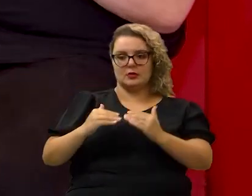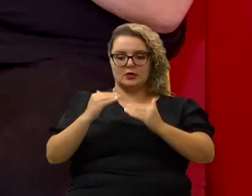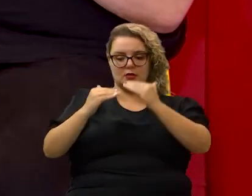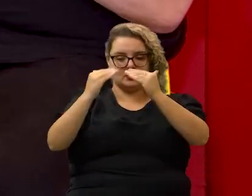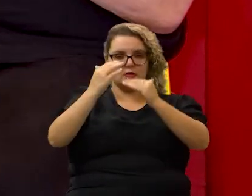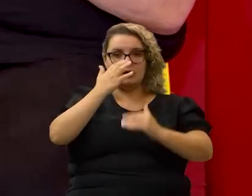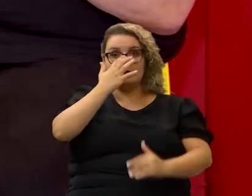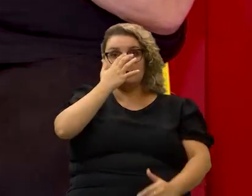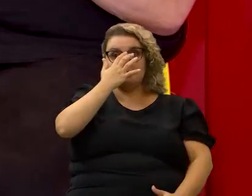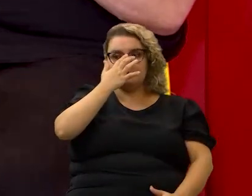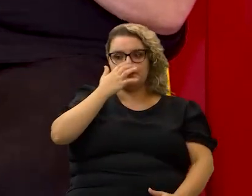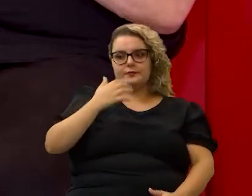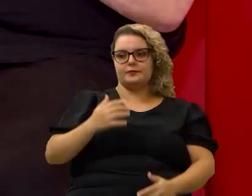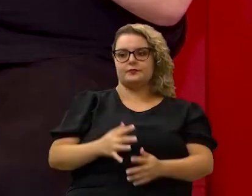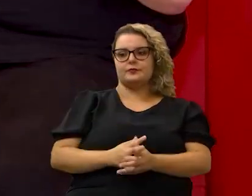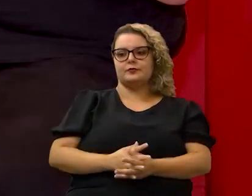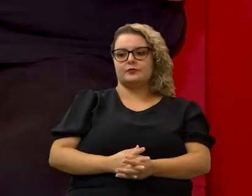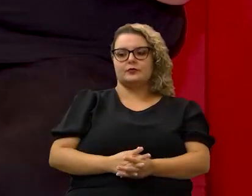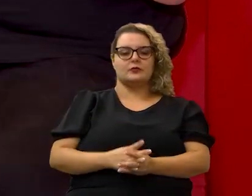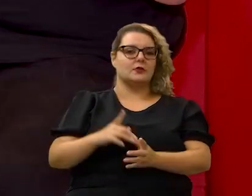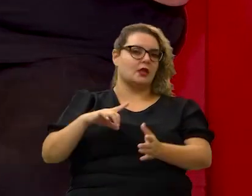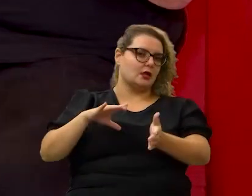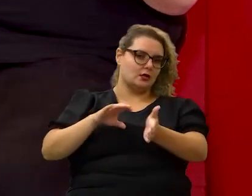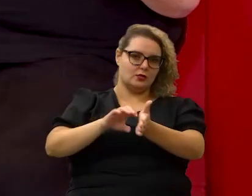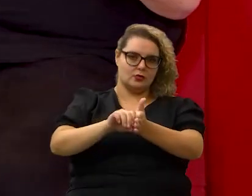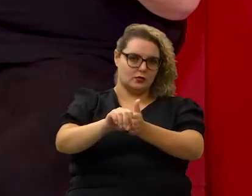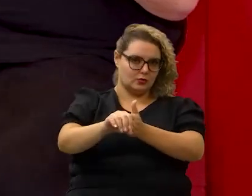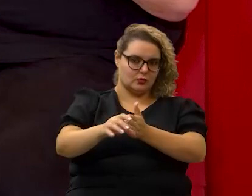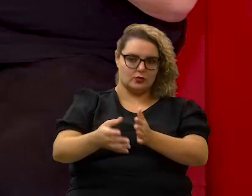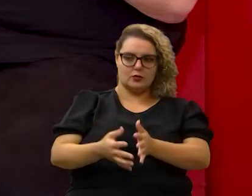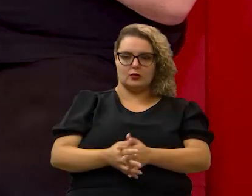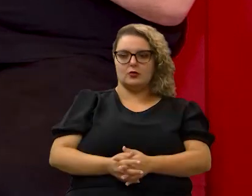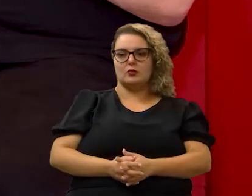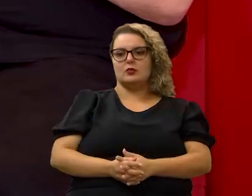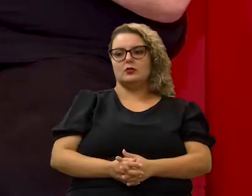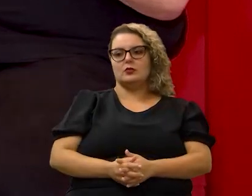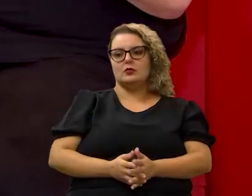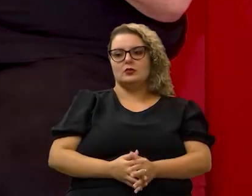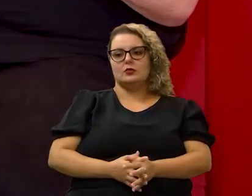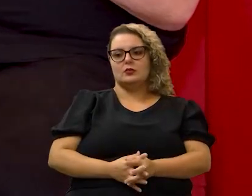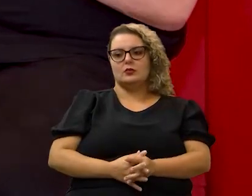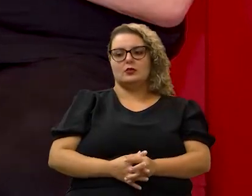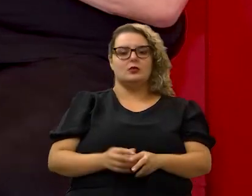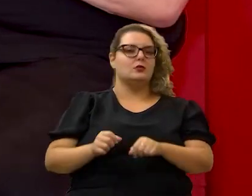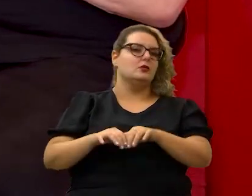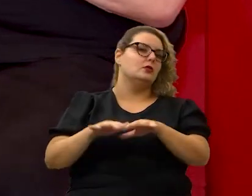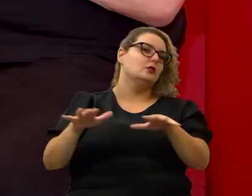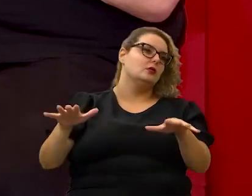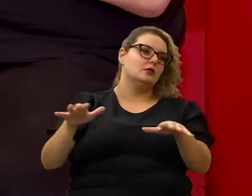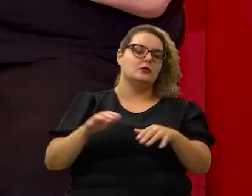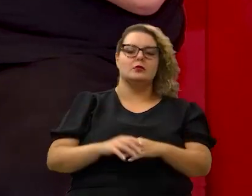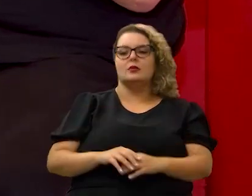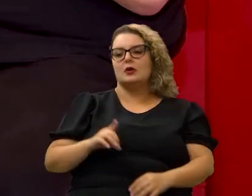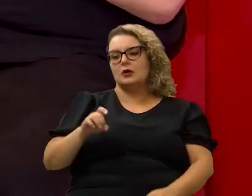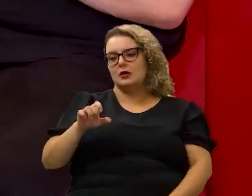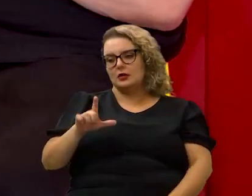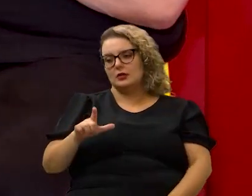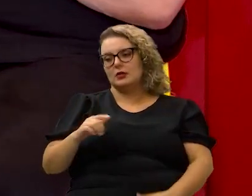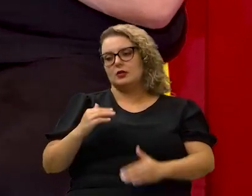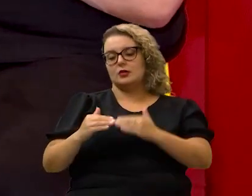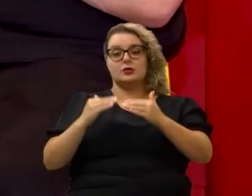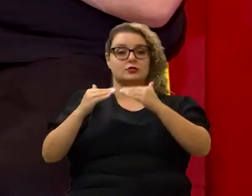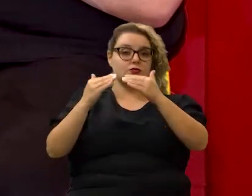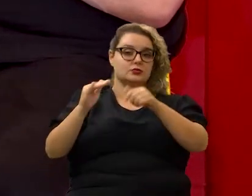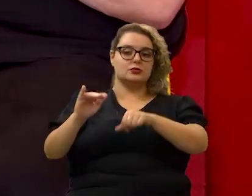desenvolveram a IA, né? Agora tem o Google, que deve disponibilizar em massa a dela,